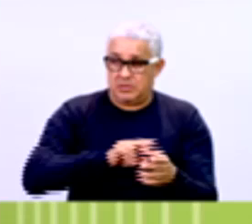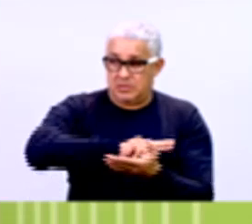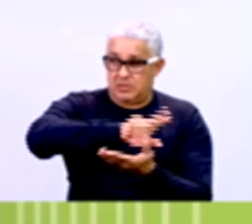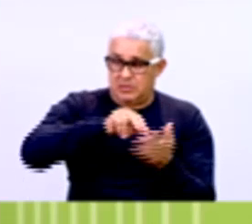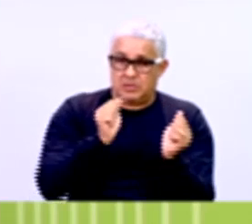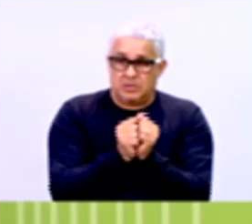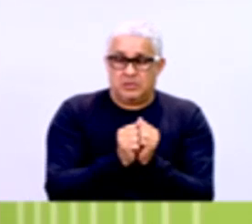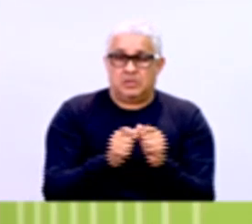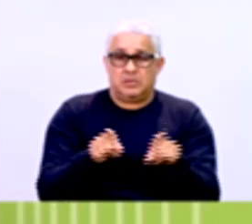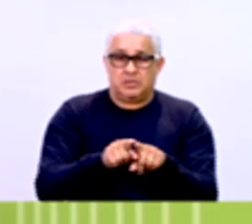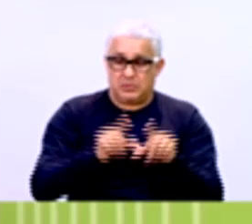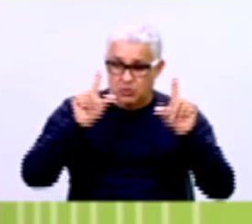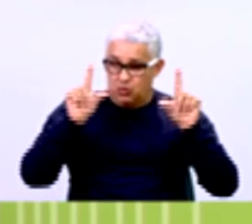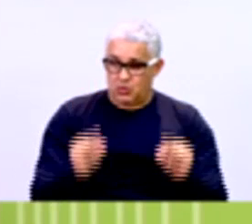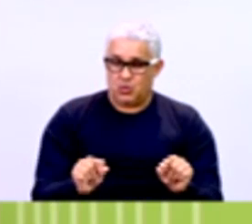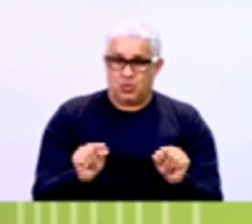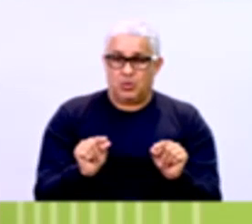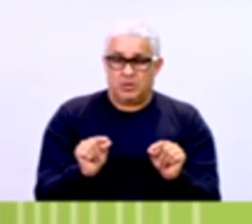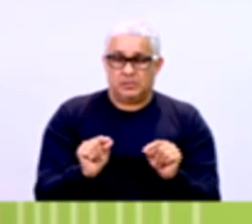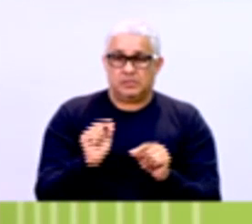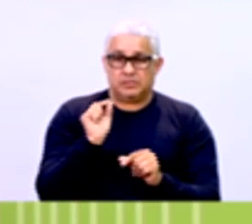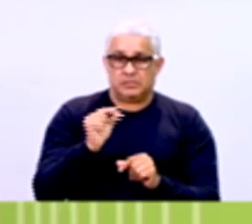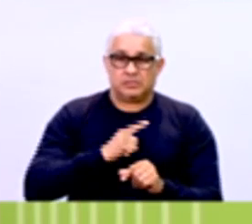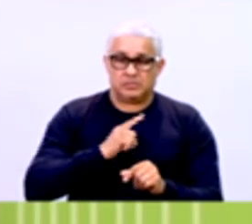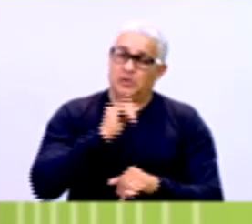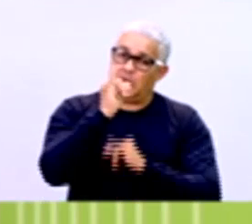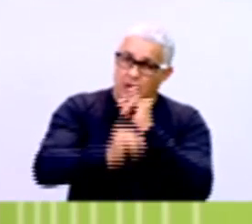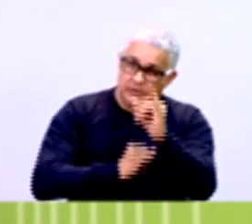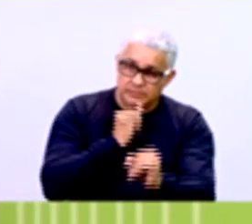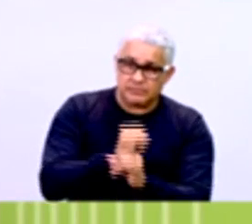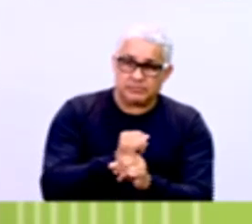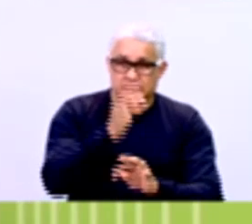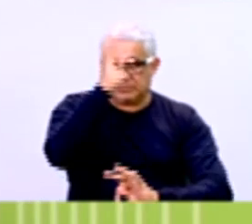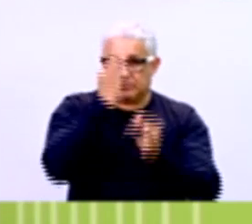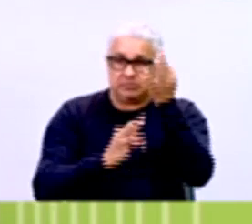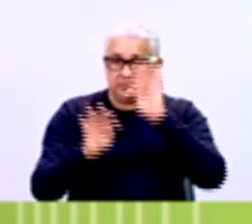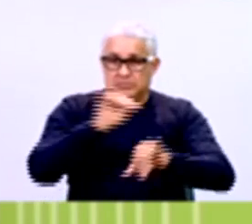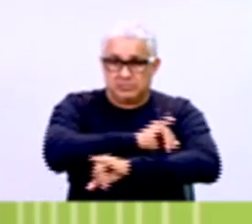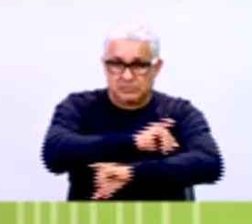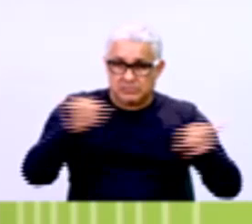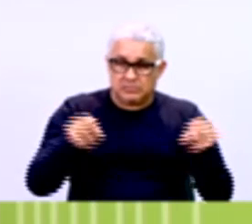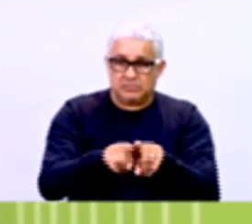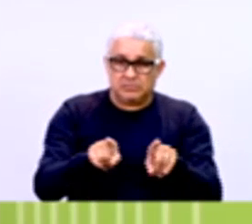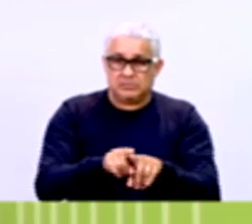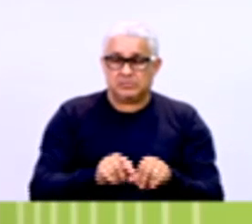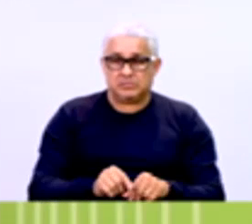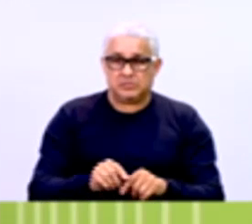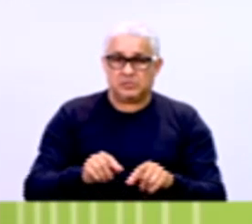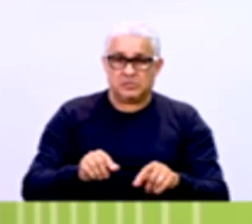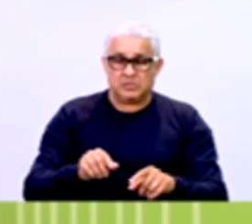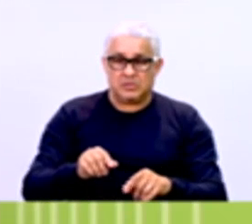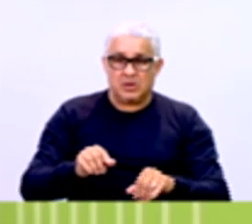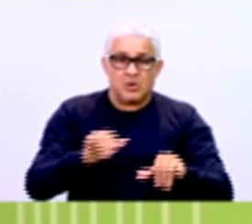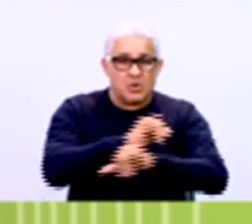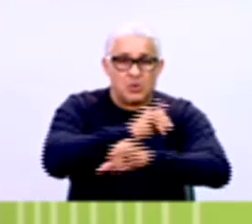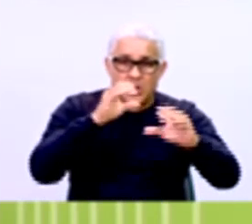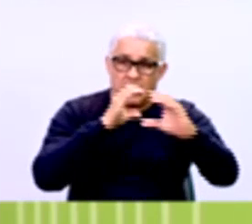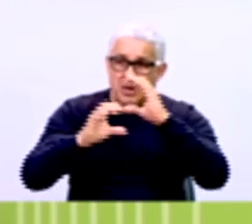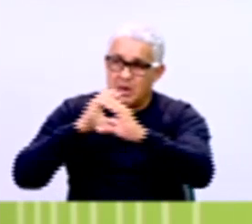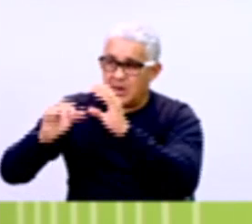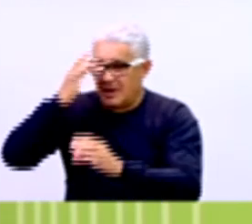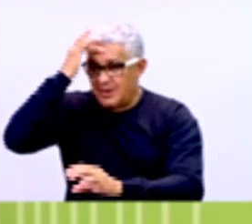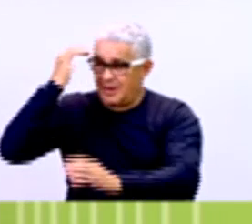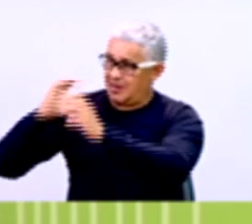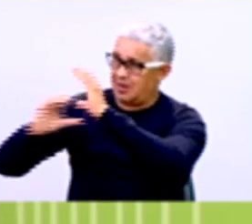Há uma racionalização, uma vez que a internet e as tecnologias de informação, elas promovem uma comunicação entre pessoas. E eu vou